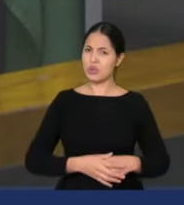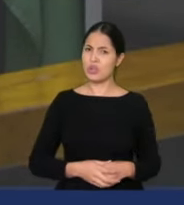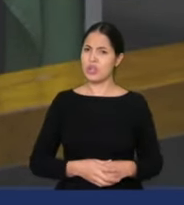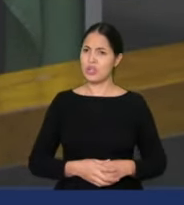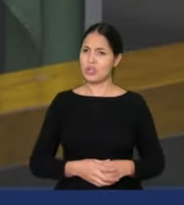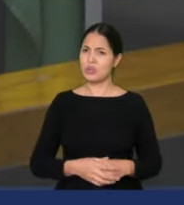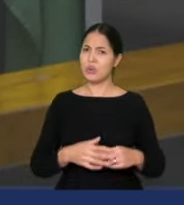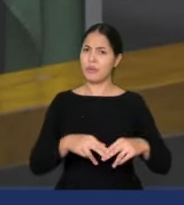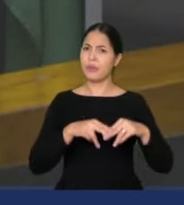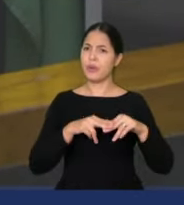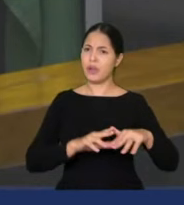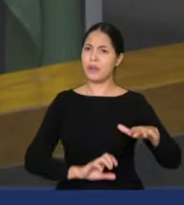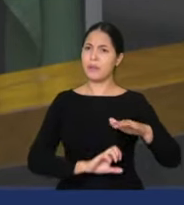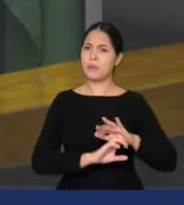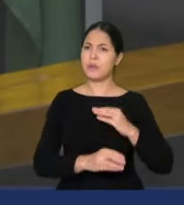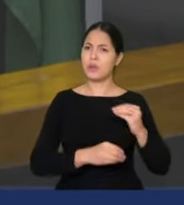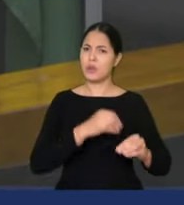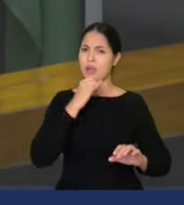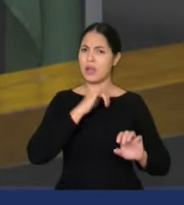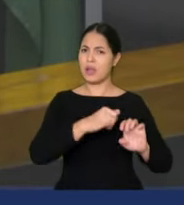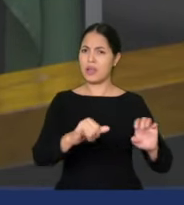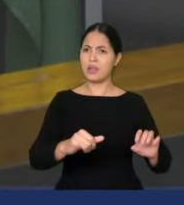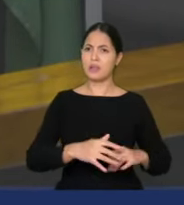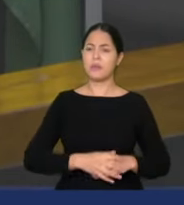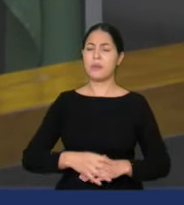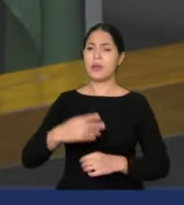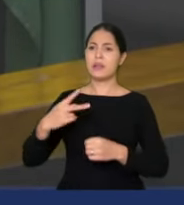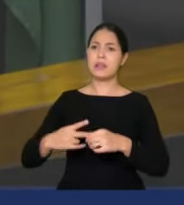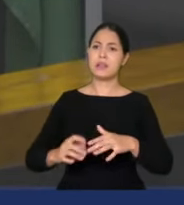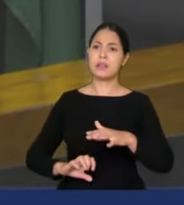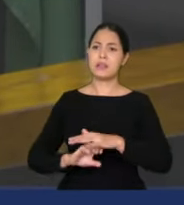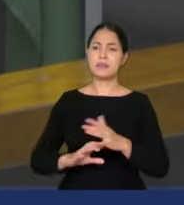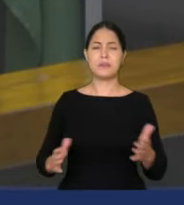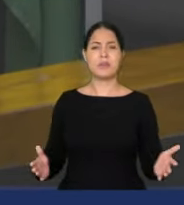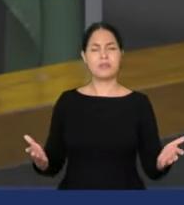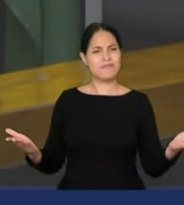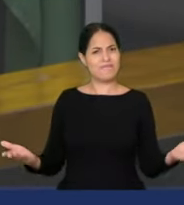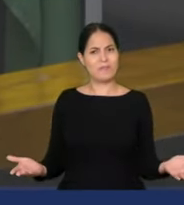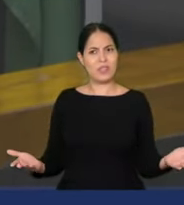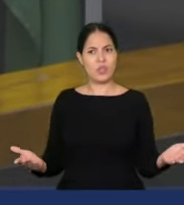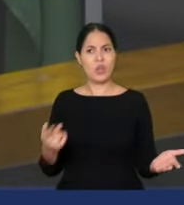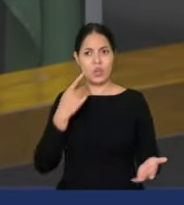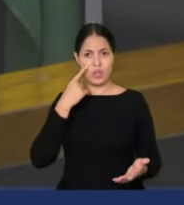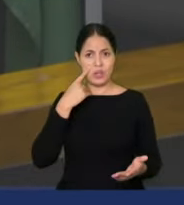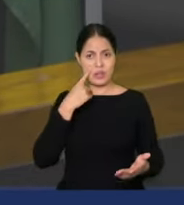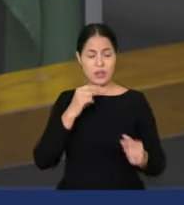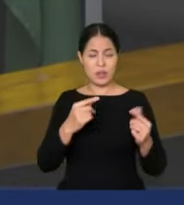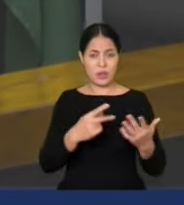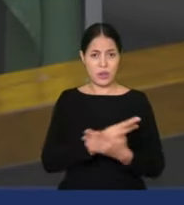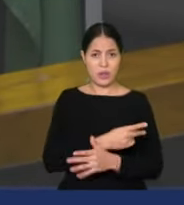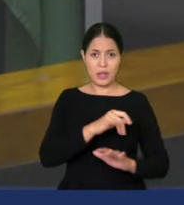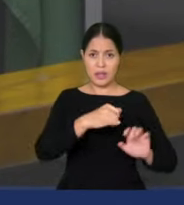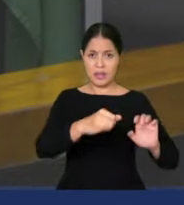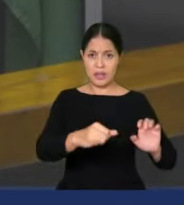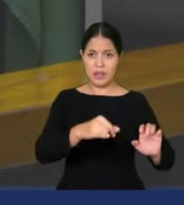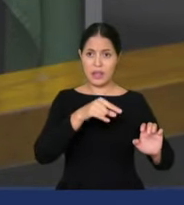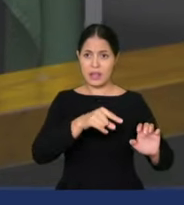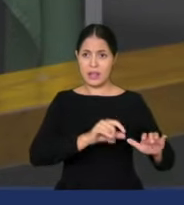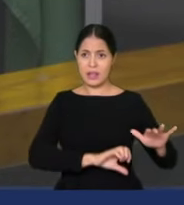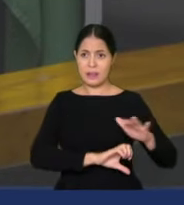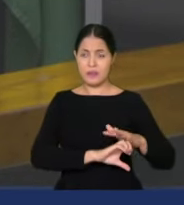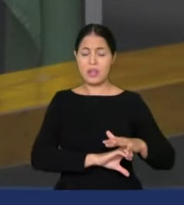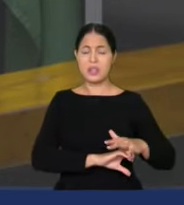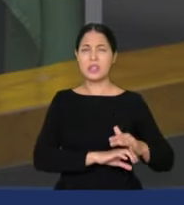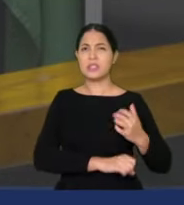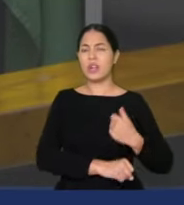companhias, tais como Eletrobras e Petrobras. A gente vê que na Eletrobras, desde 2016, a gente consegue verificar